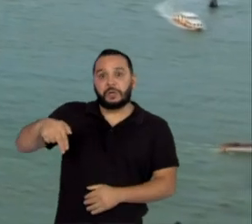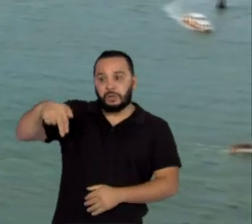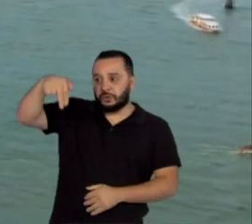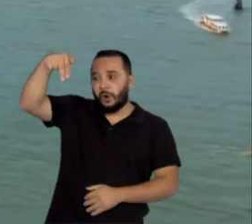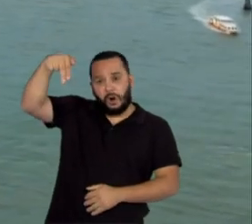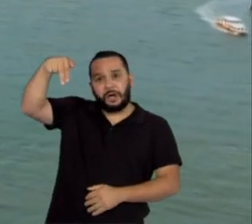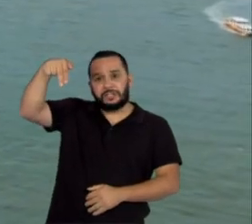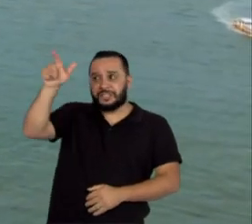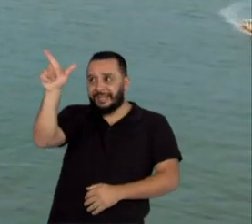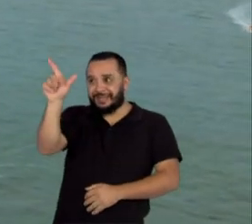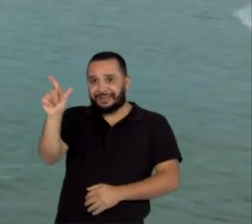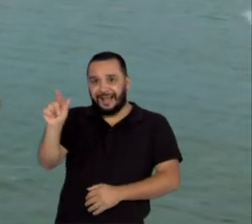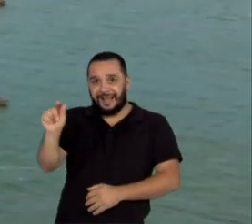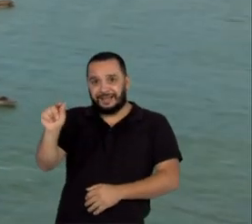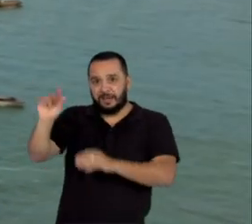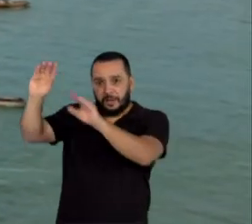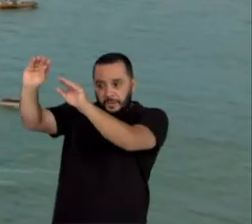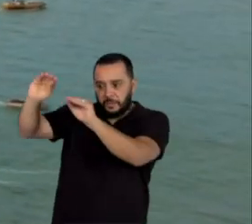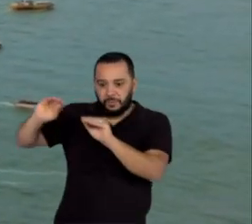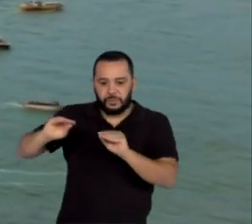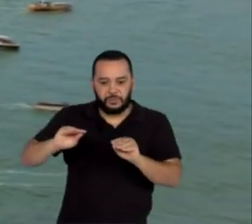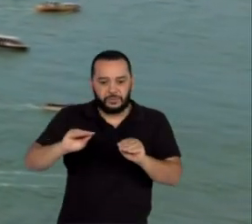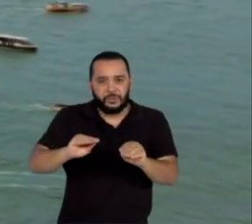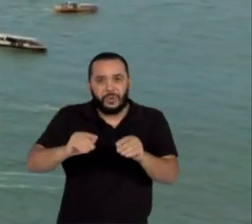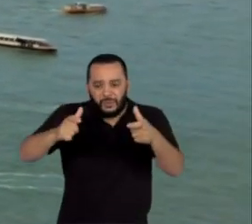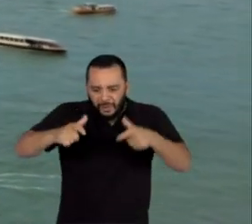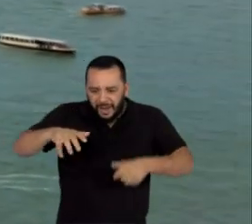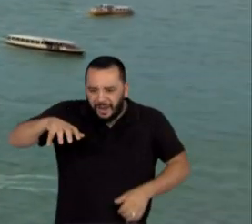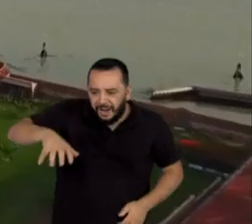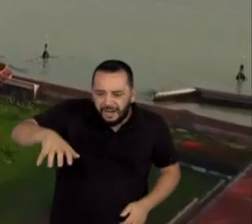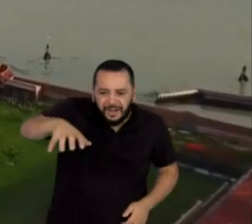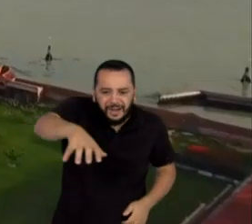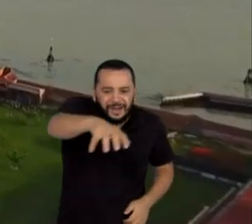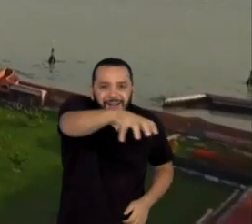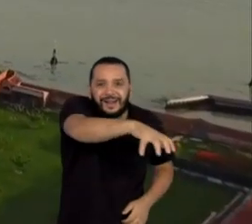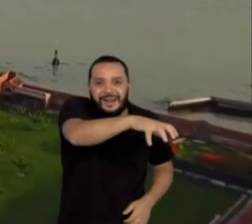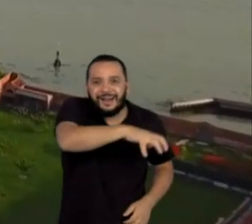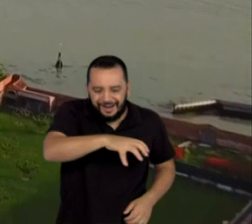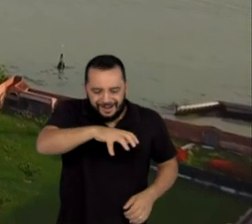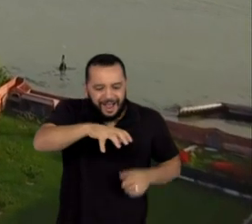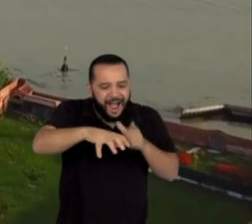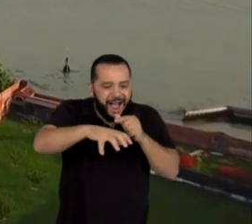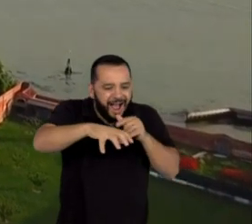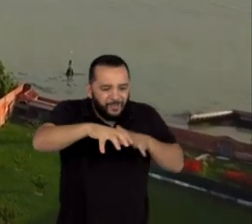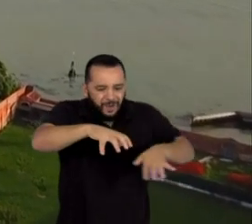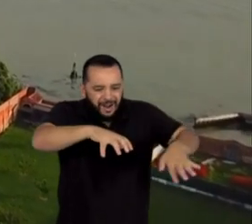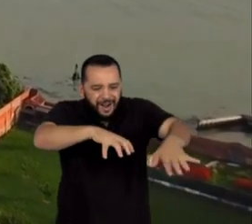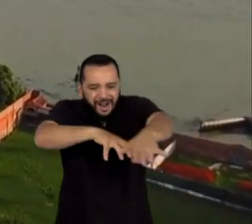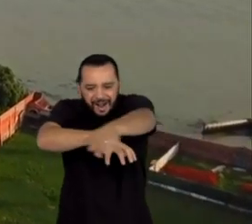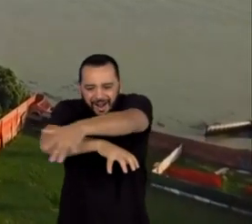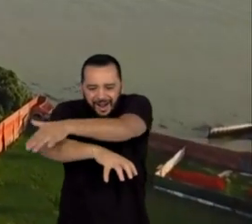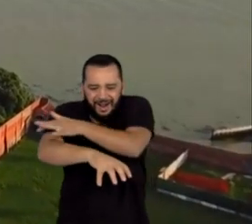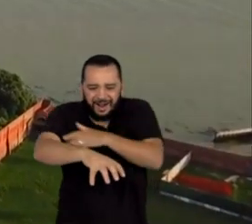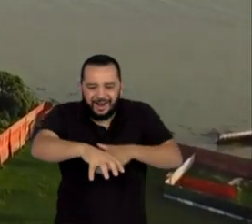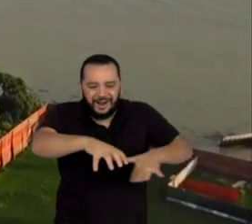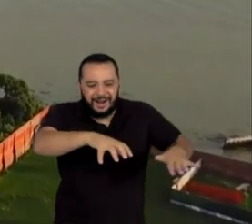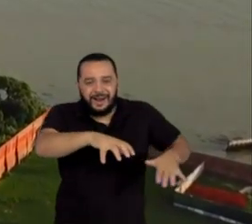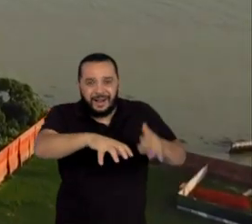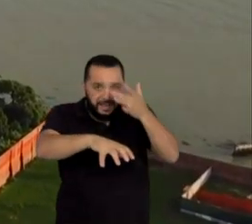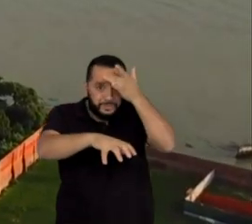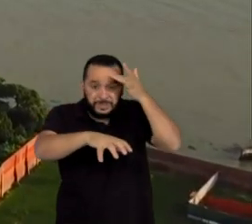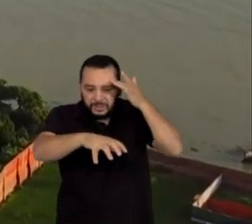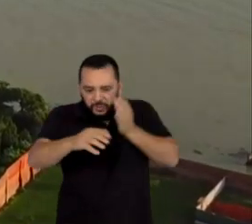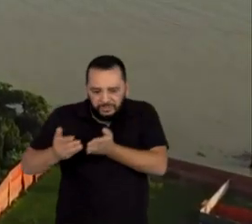em pequenas ilhas de uma grande lagoa de água doce, à beira do Mar Adriático. Eles fugiam das